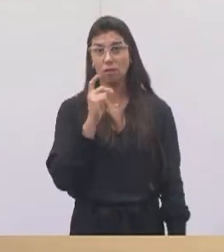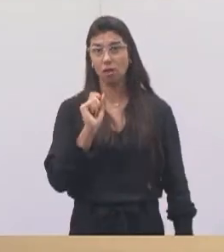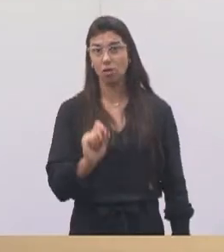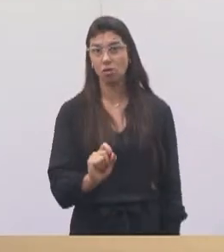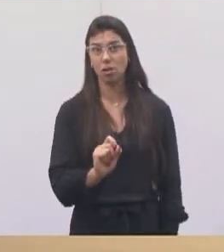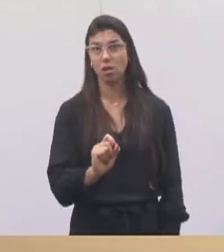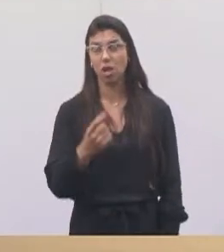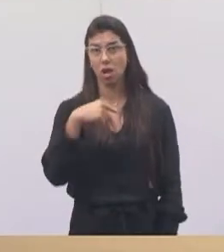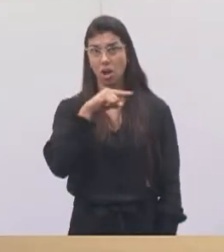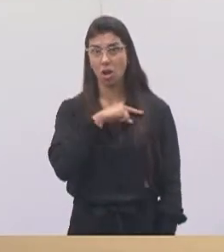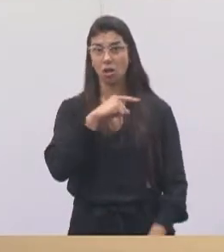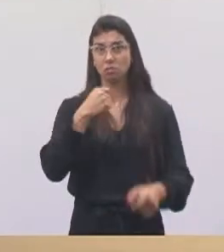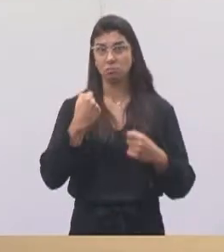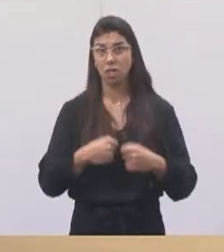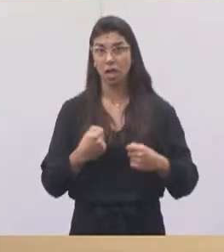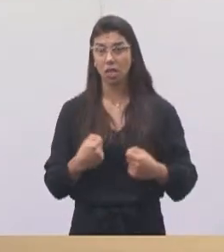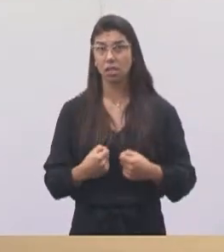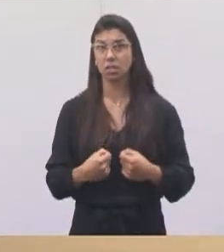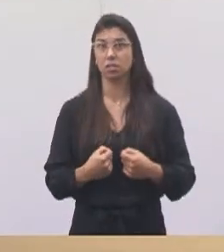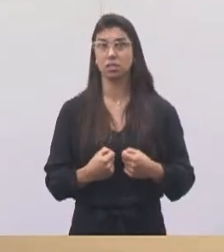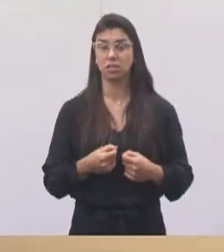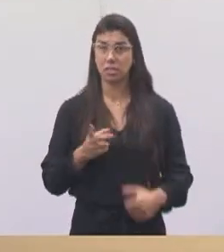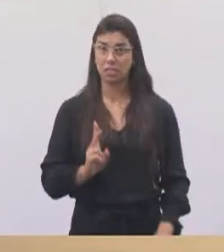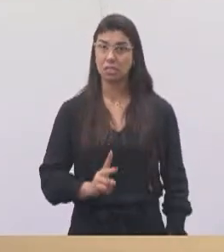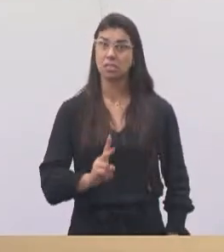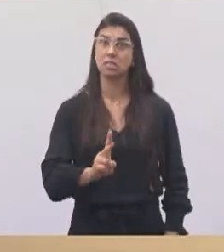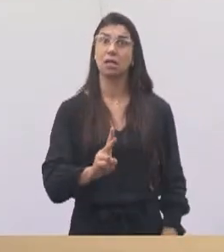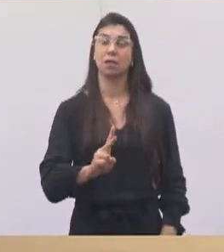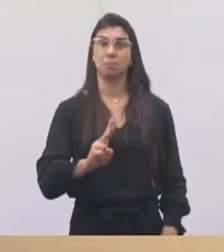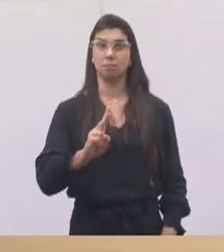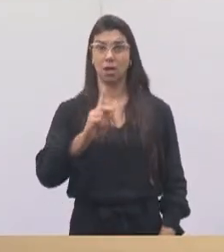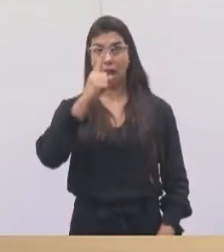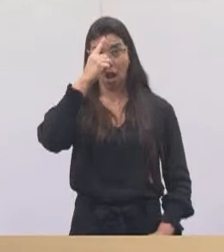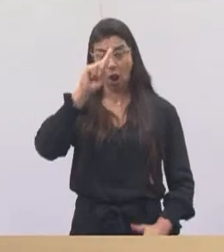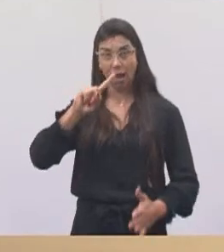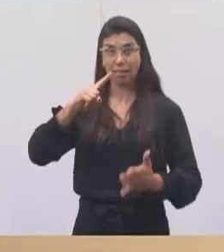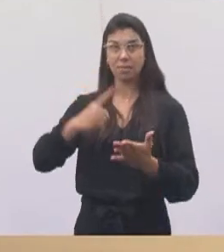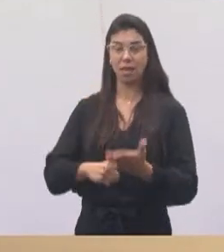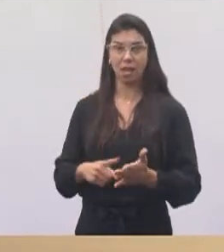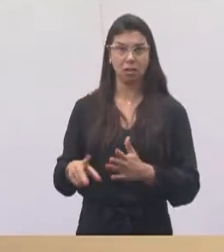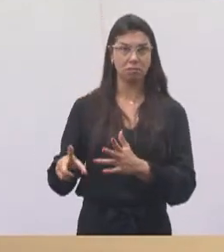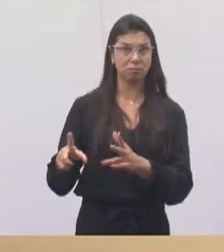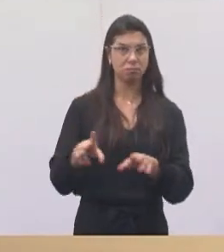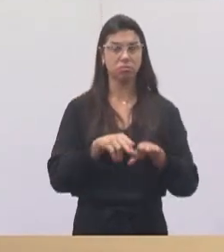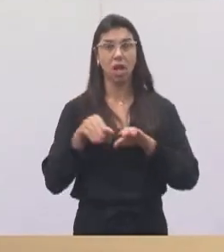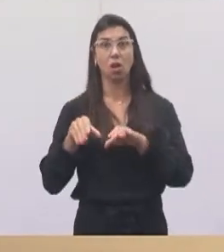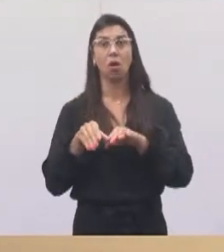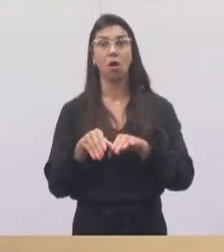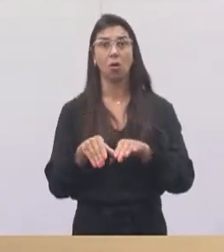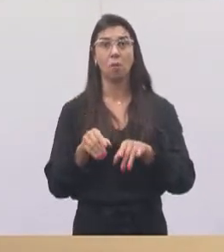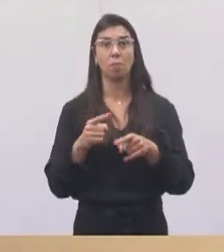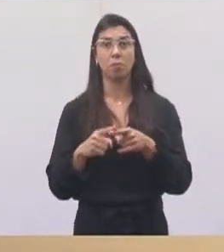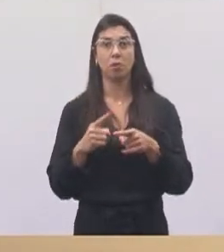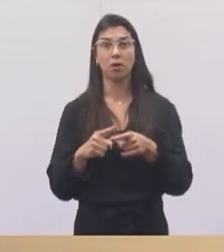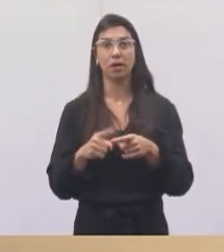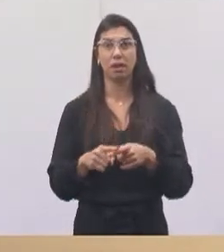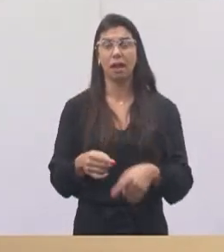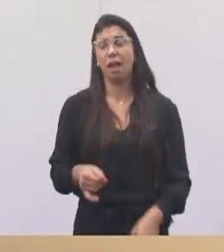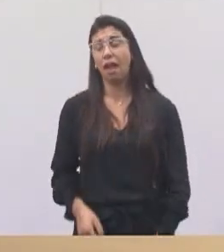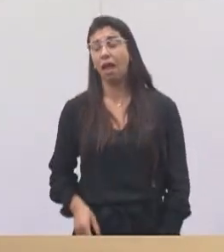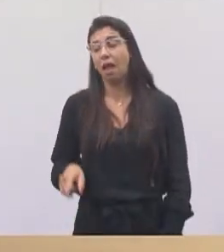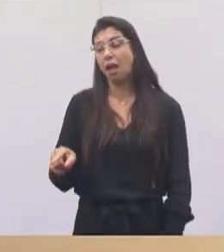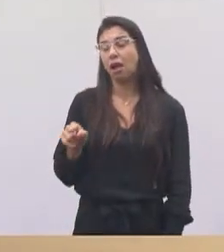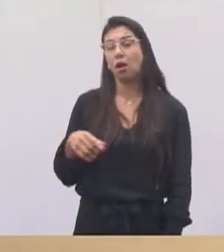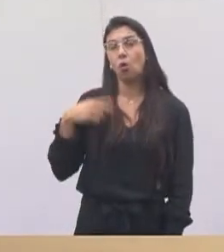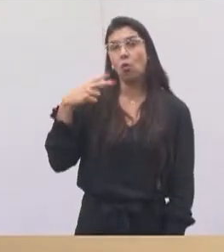agir sempre com o mesmo ideal. Não adianta na hora porque outro vereador da oposição, eu vou pensar